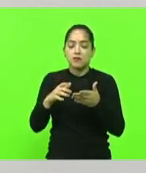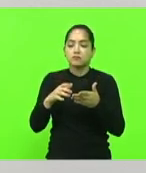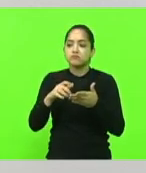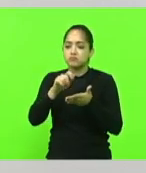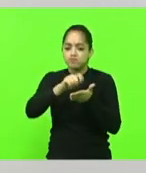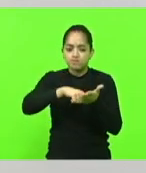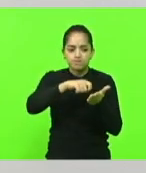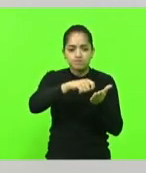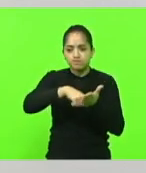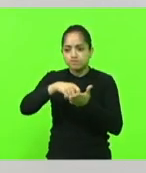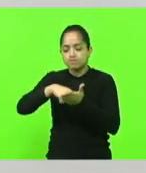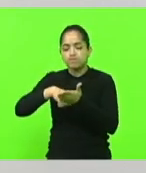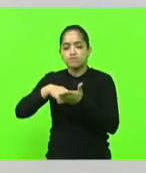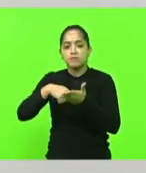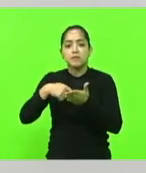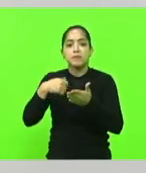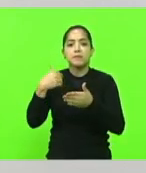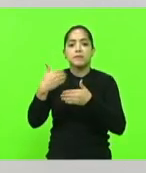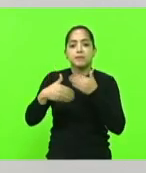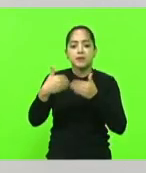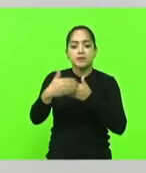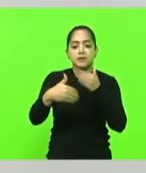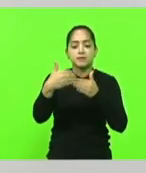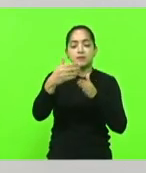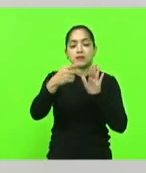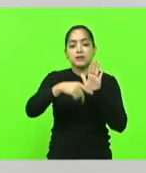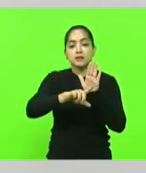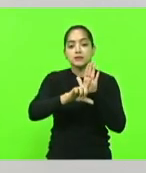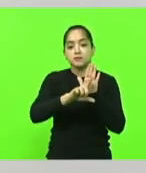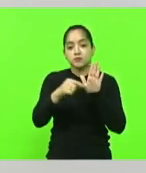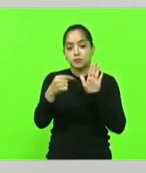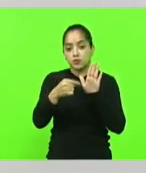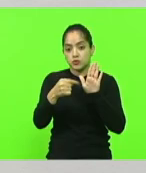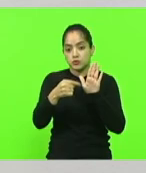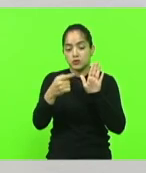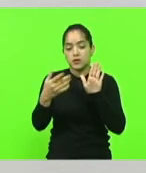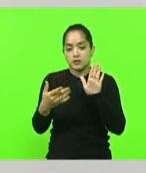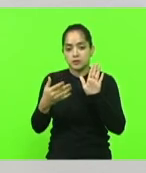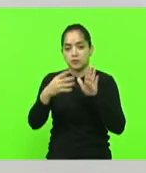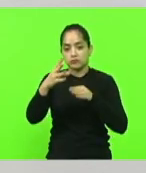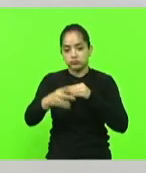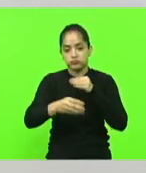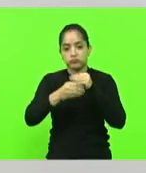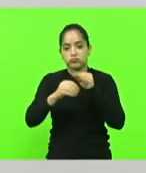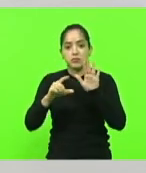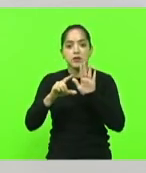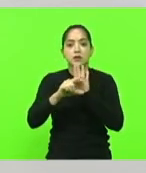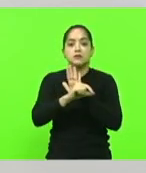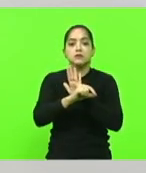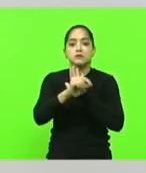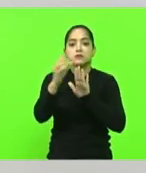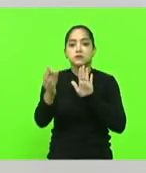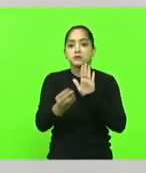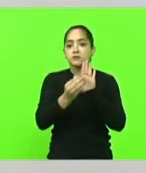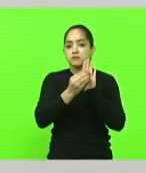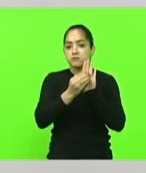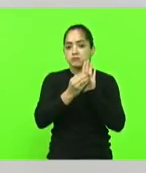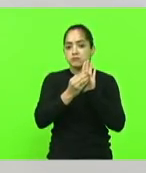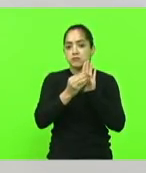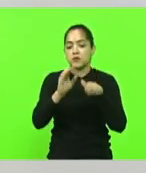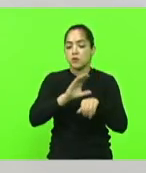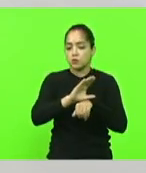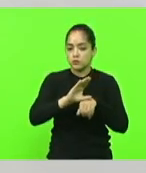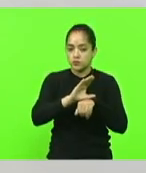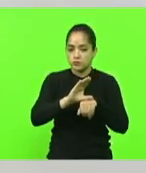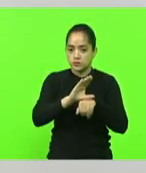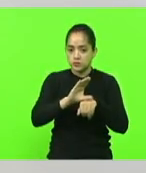esse projeto tramitar. Esse projeto, ele acrescenta um inciso na Constituição do Estado de Santa Catarina para